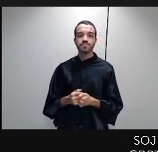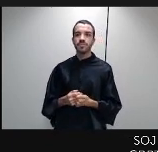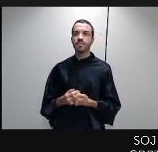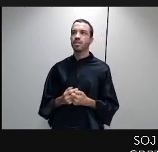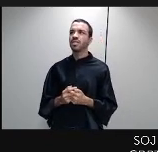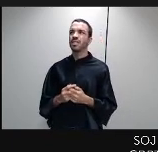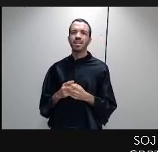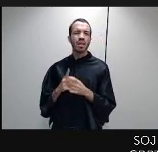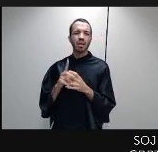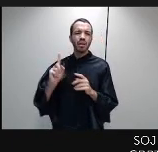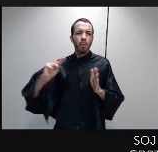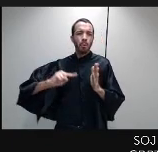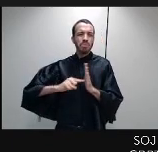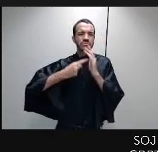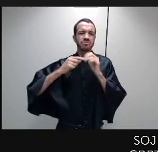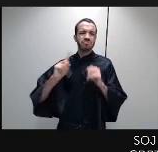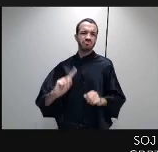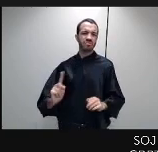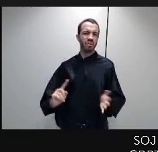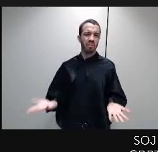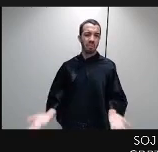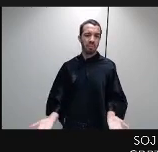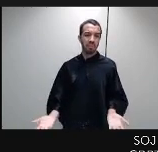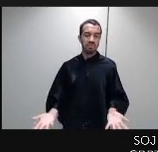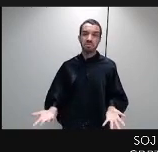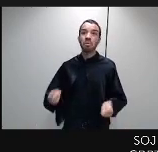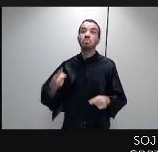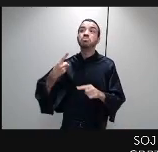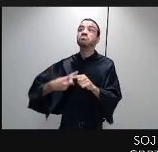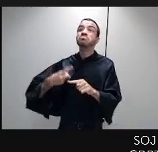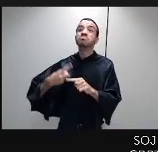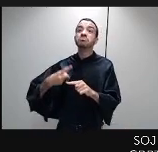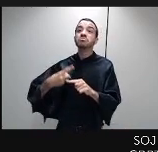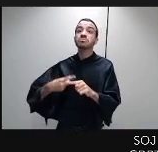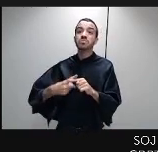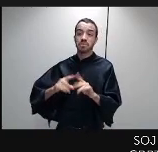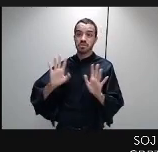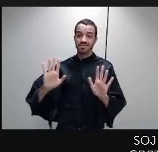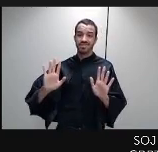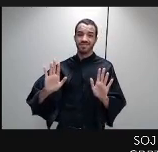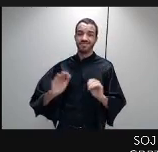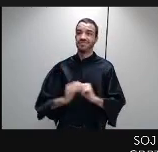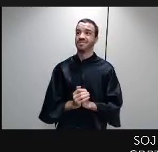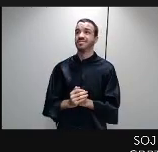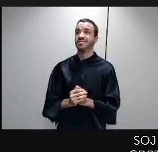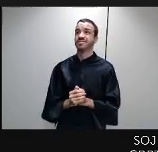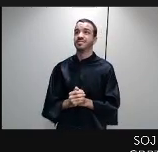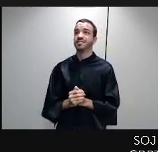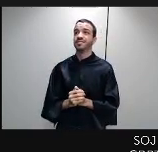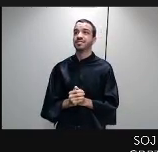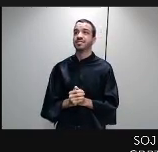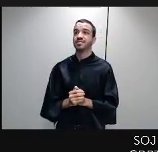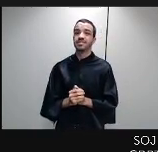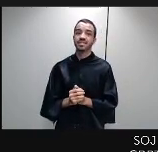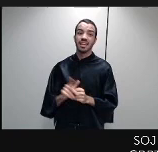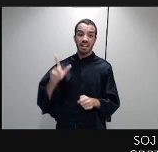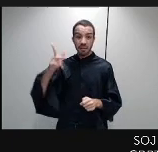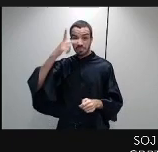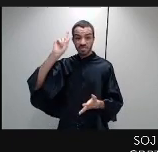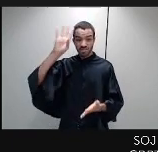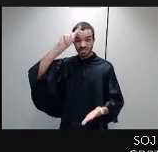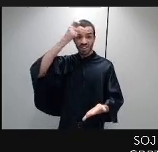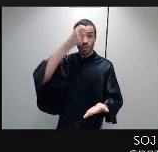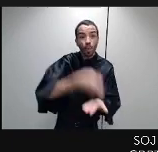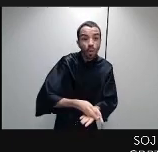excelência eu acho que ele não significa que só que tá sendo no caso é condenado é o